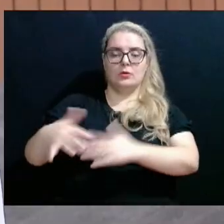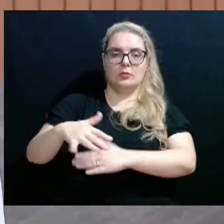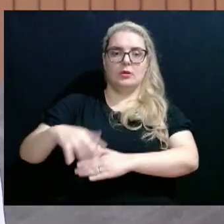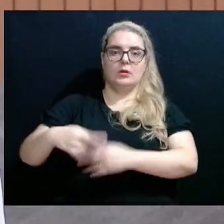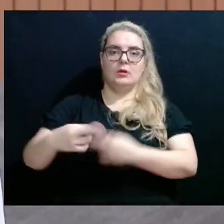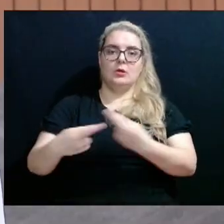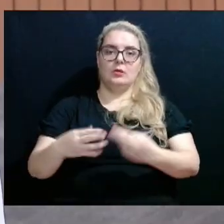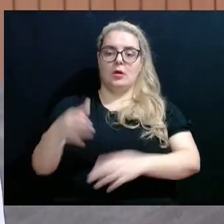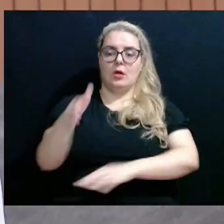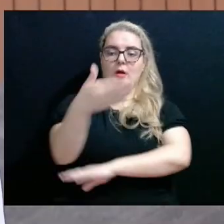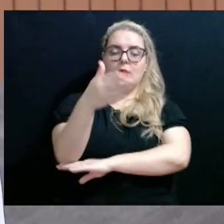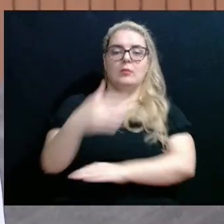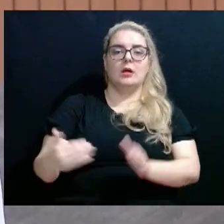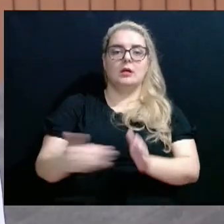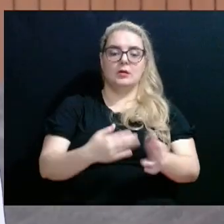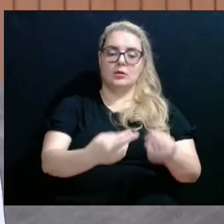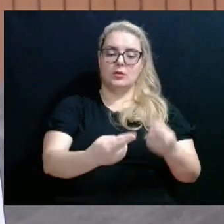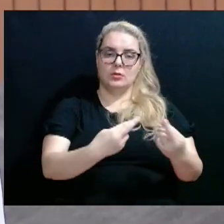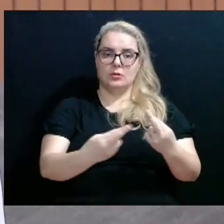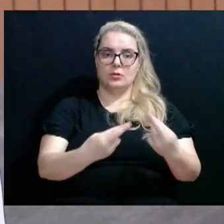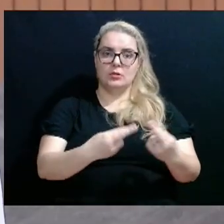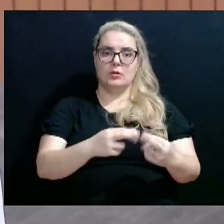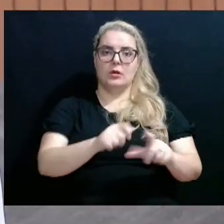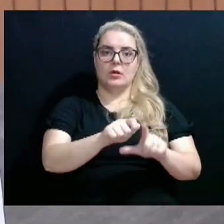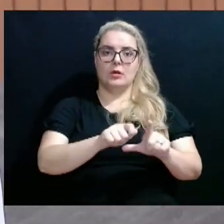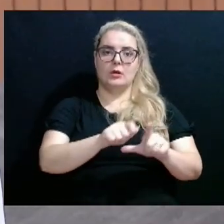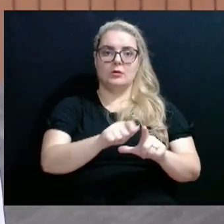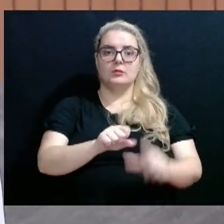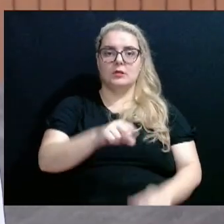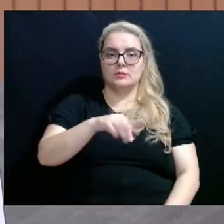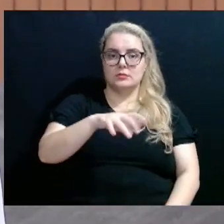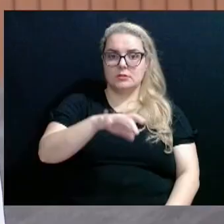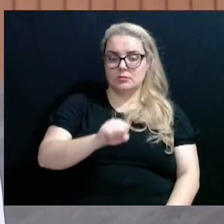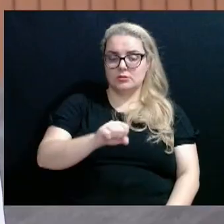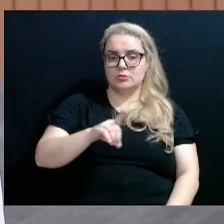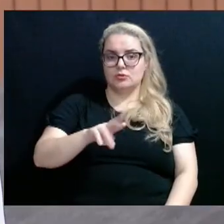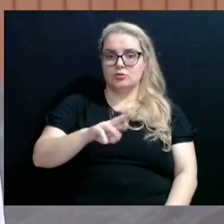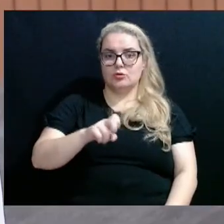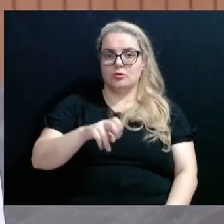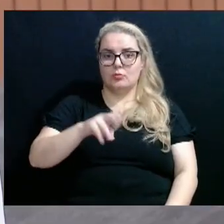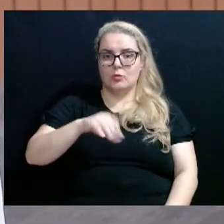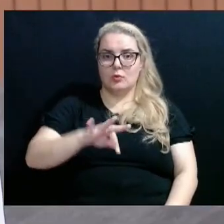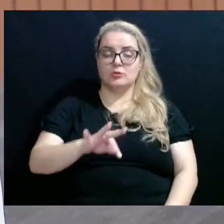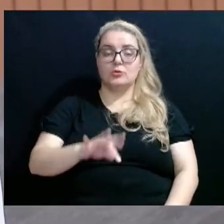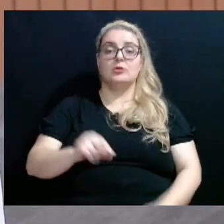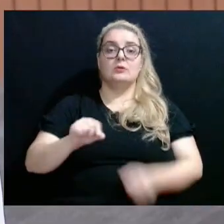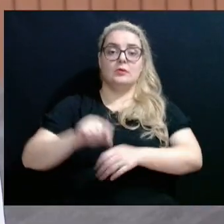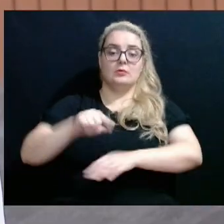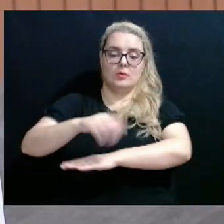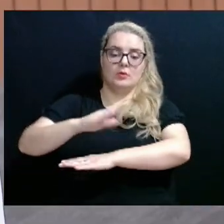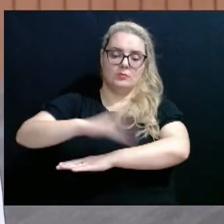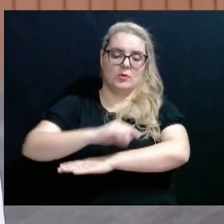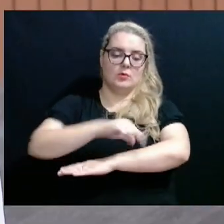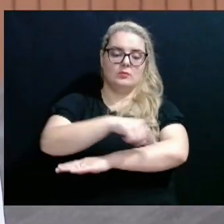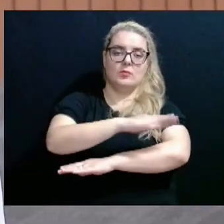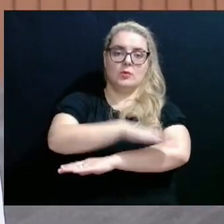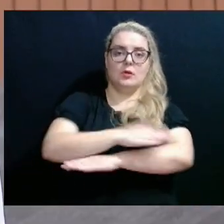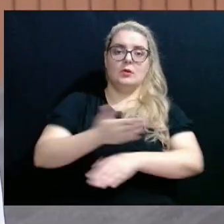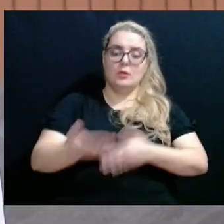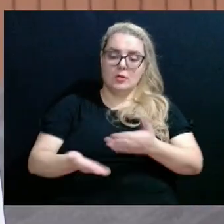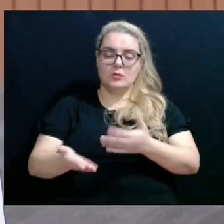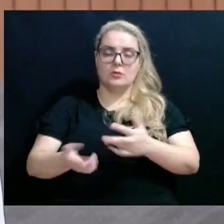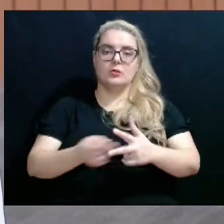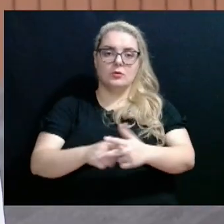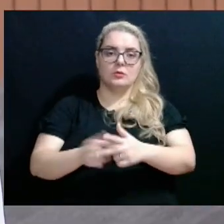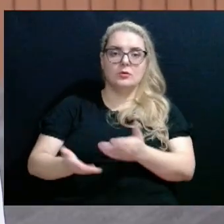Bandeirantes até a rodovia Anhanguera, na Santos Dumont, que faça a operação Tapa Buraco e também a conservação de